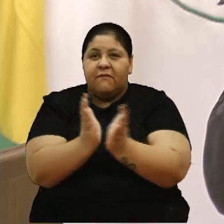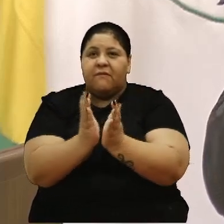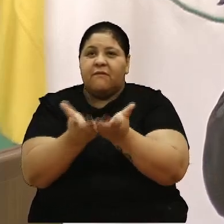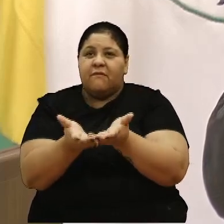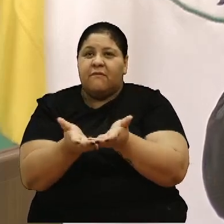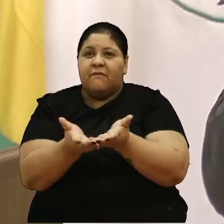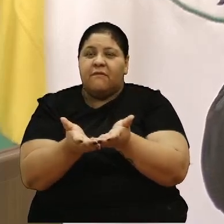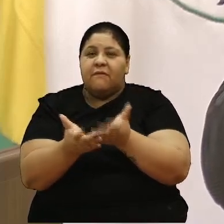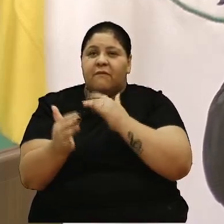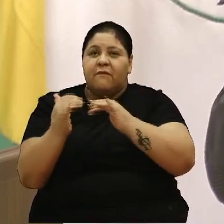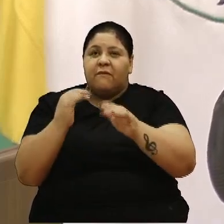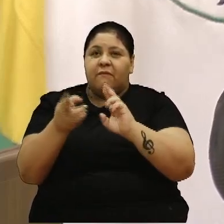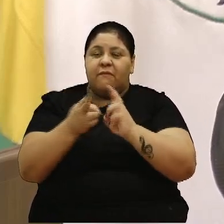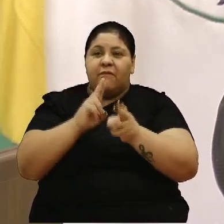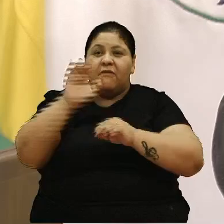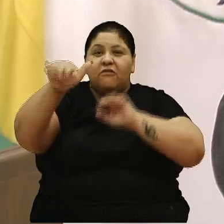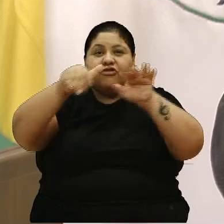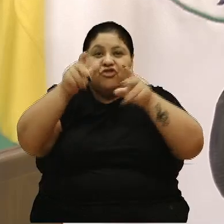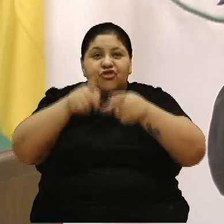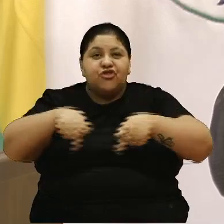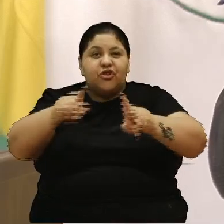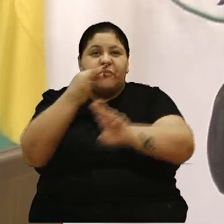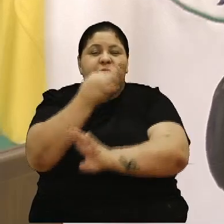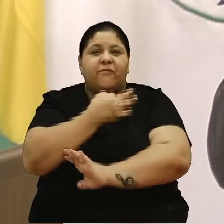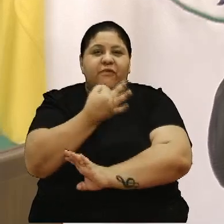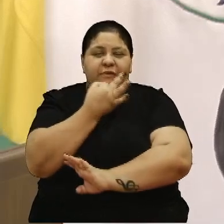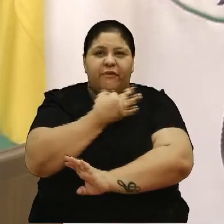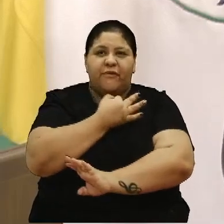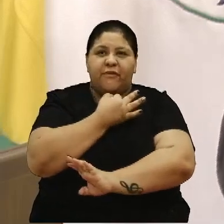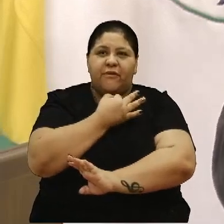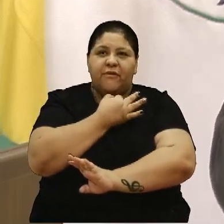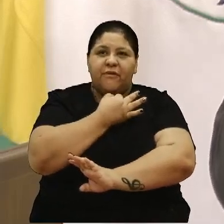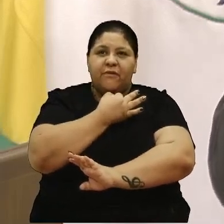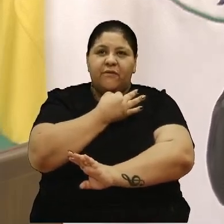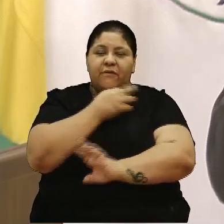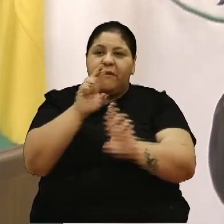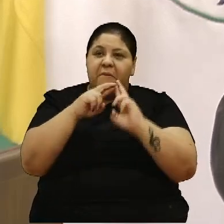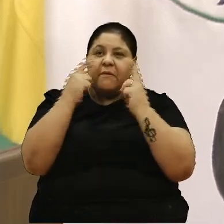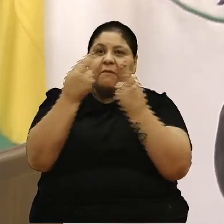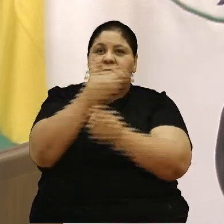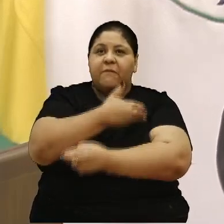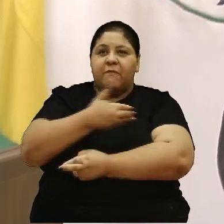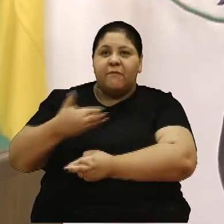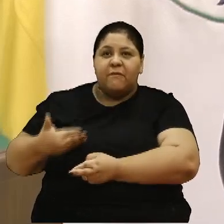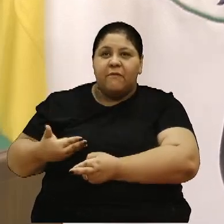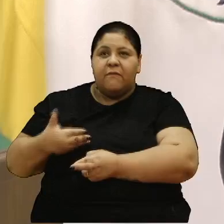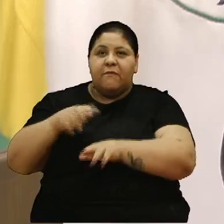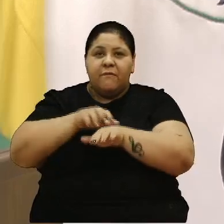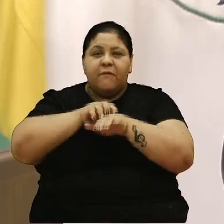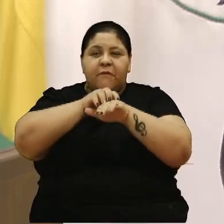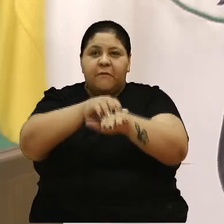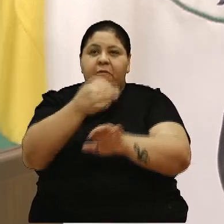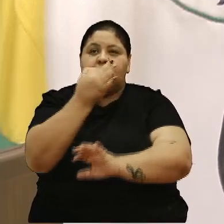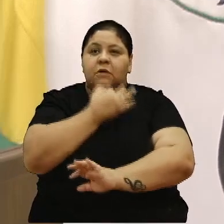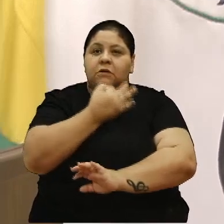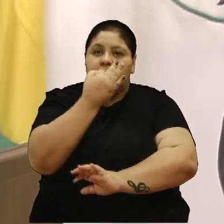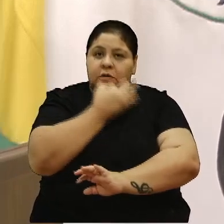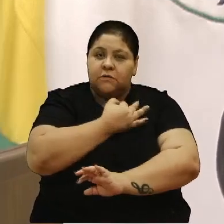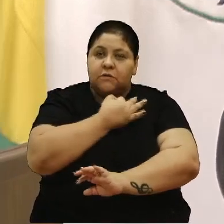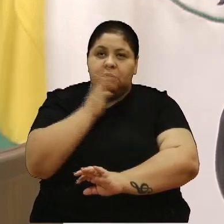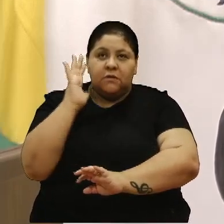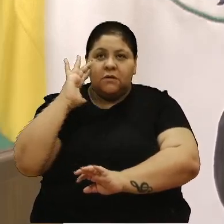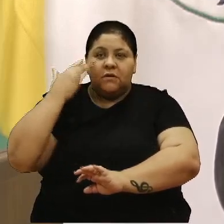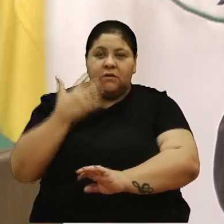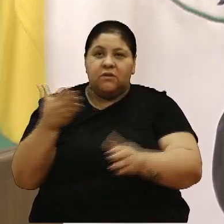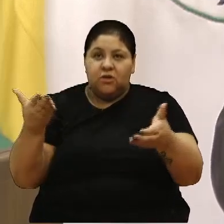Transporte e Mobilidade Urbana convida toda a população de Caxias do Sul para audiência pública sobre o transporte público em Caxias do Sul, que vai ocorrer